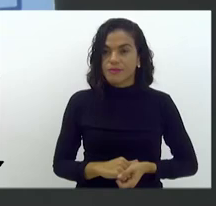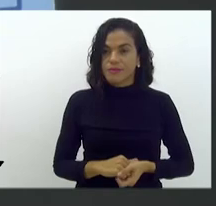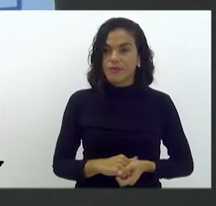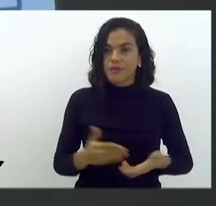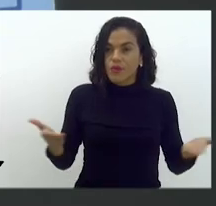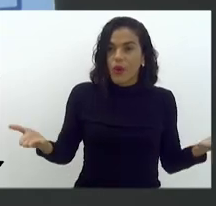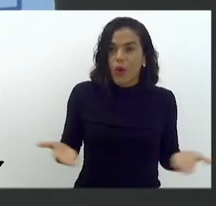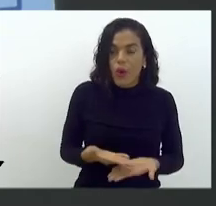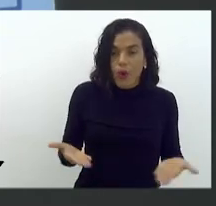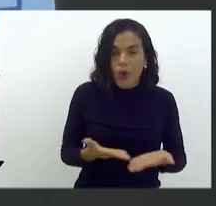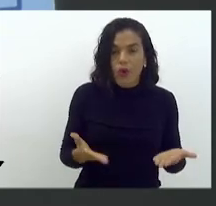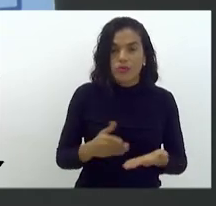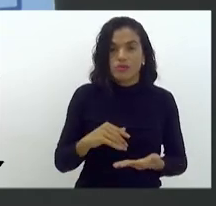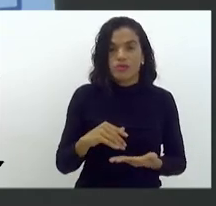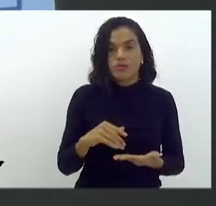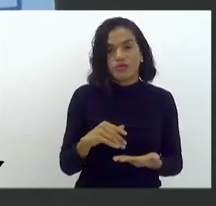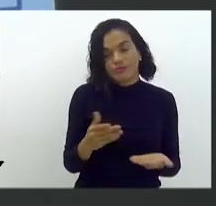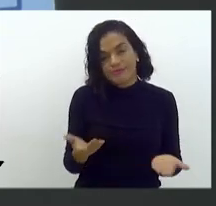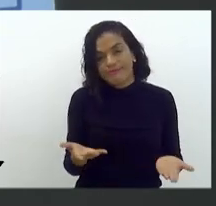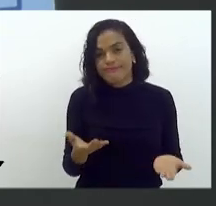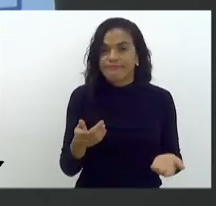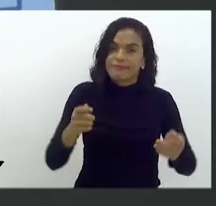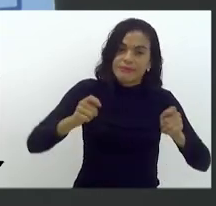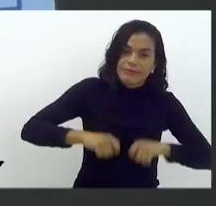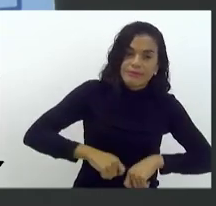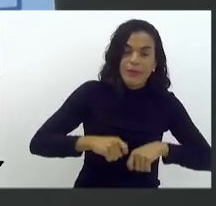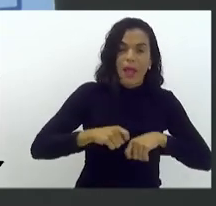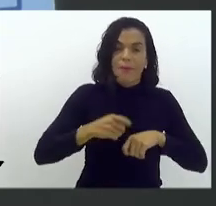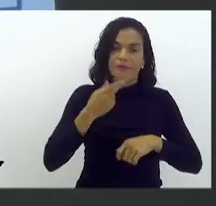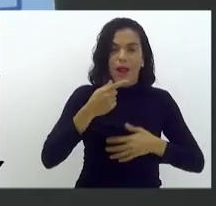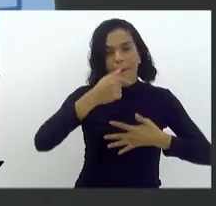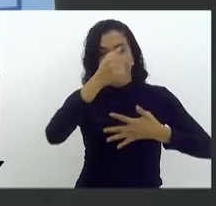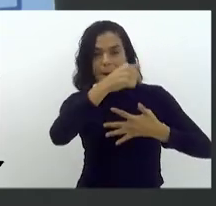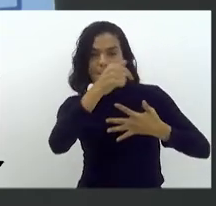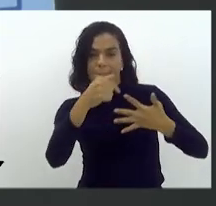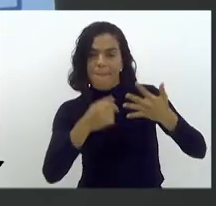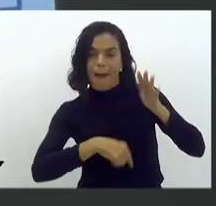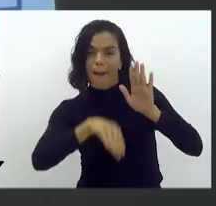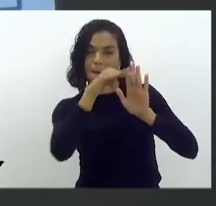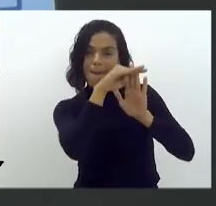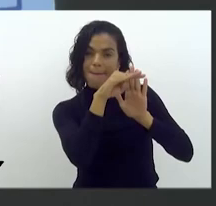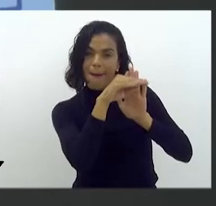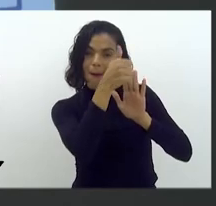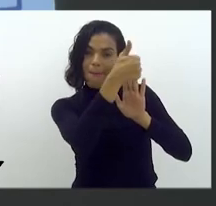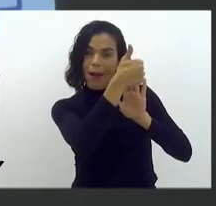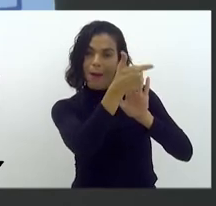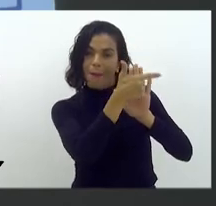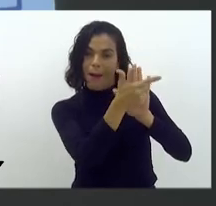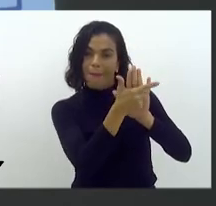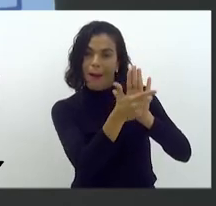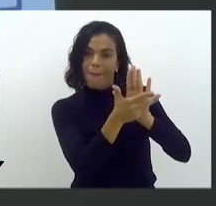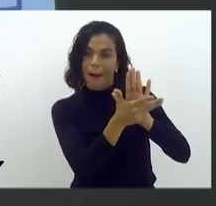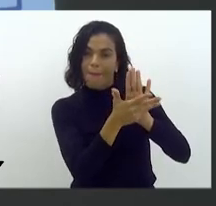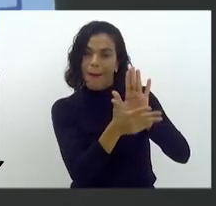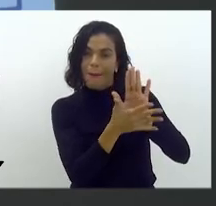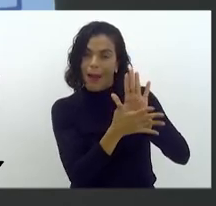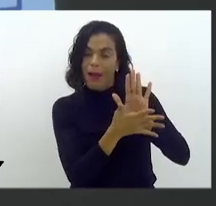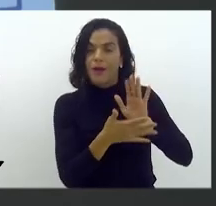hoje né Se a gente pudesse falar dessa sequência né a partir da entrada do